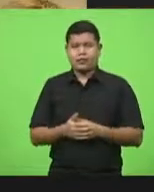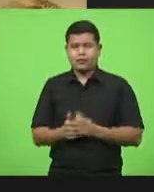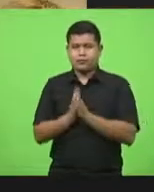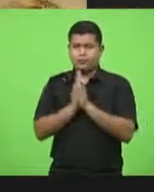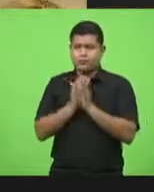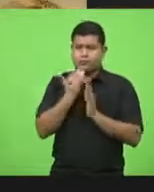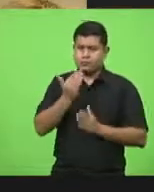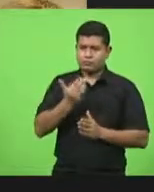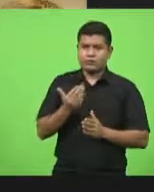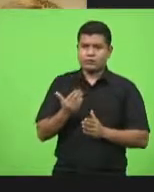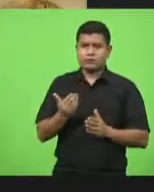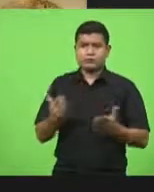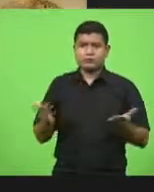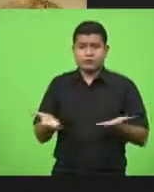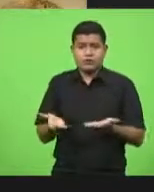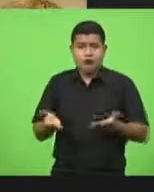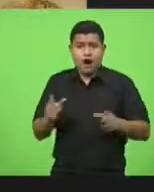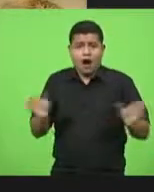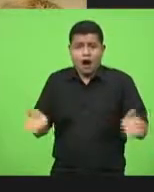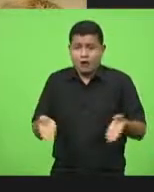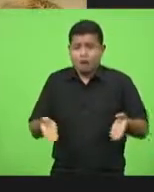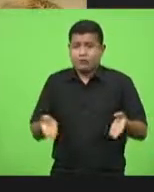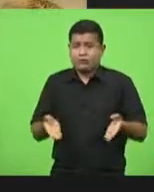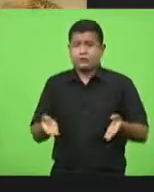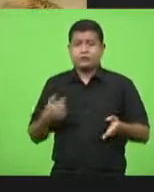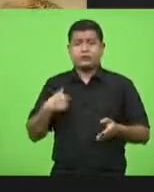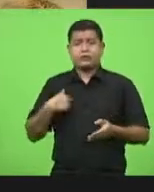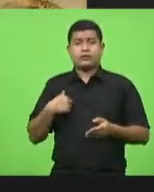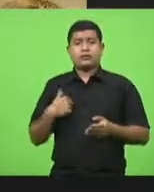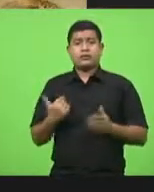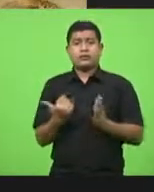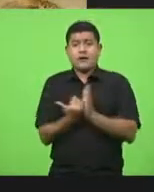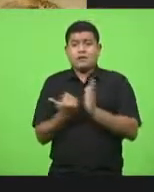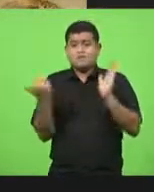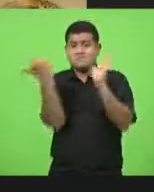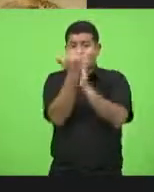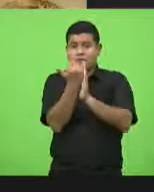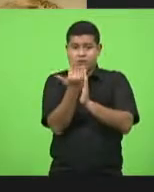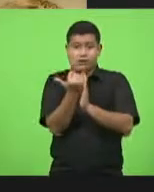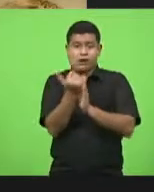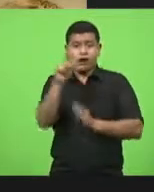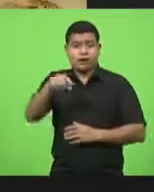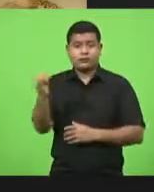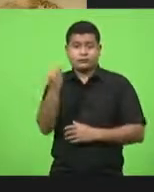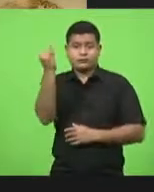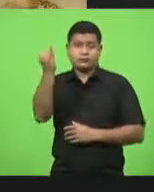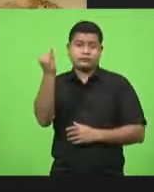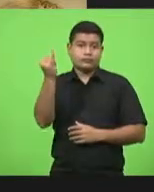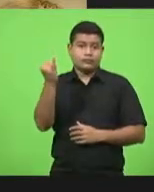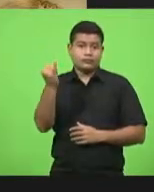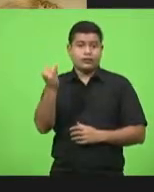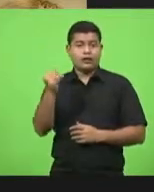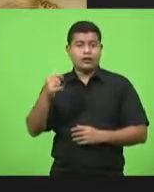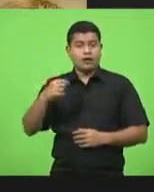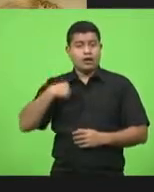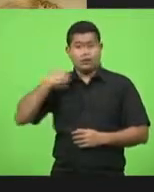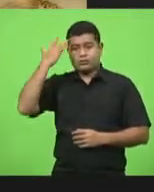Peço uma exceção, até porque a matéria foi colocada extra pauta. Então é importante, eu não sabia que essa matéria ia ser